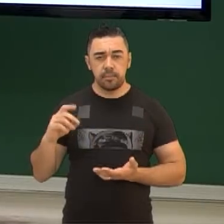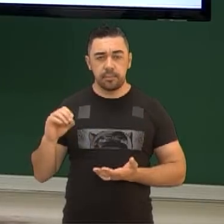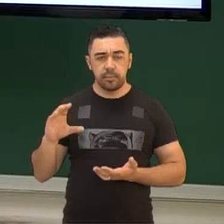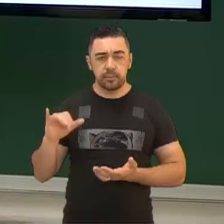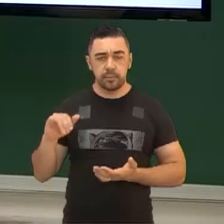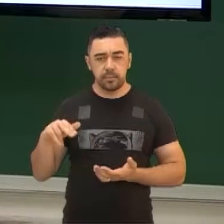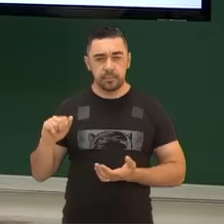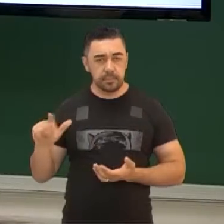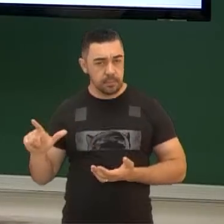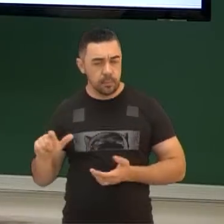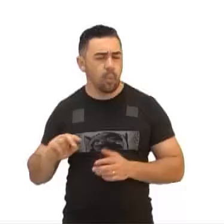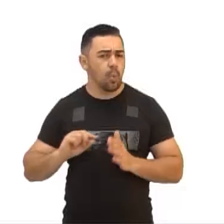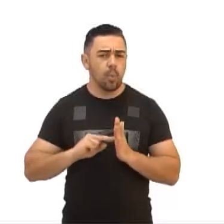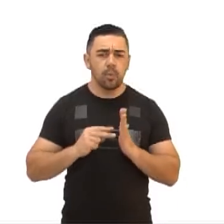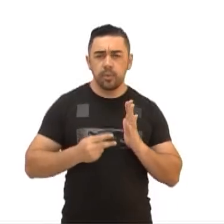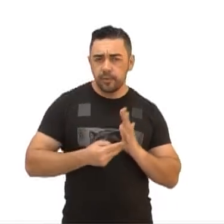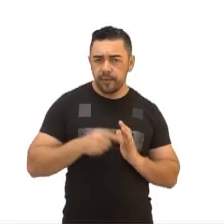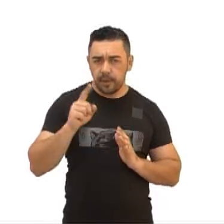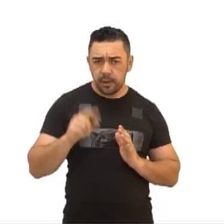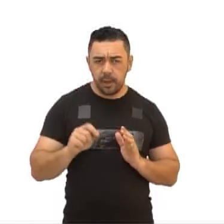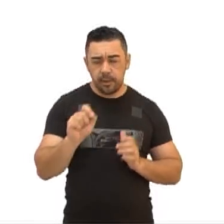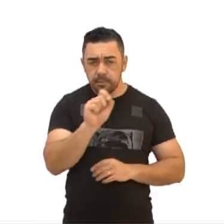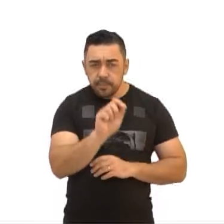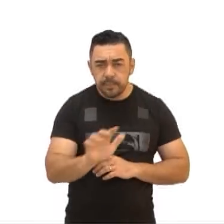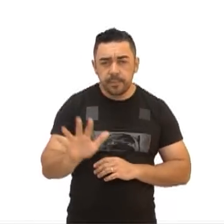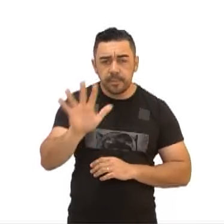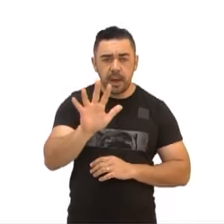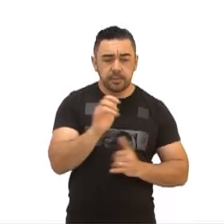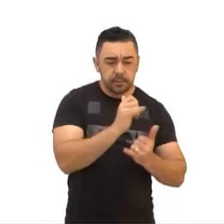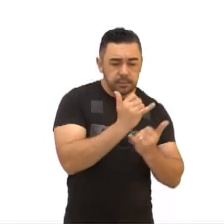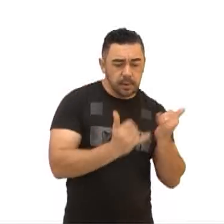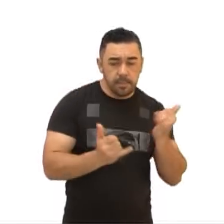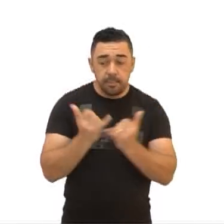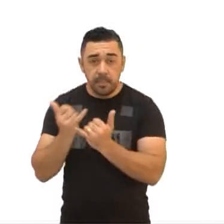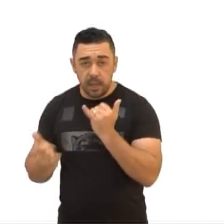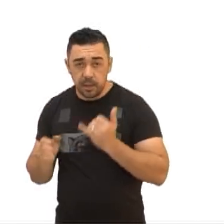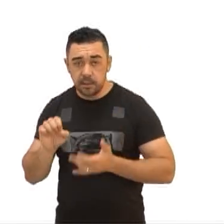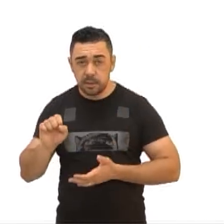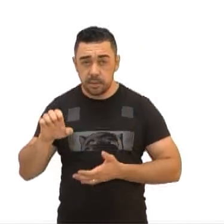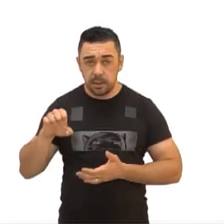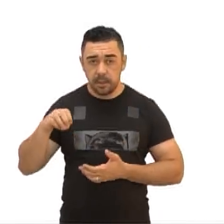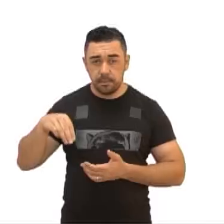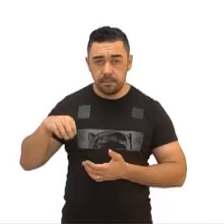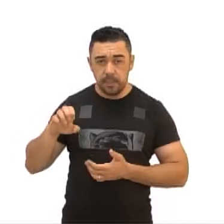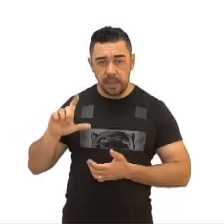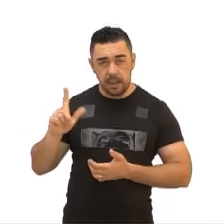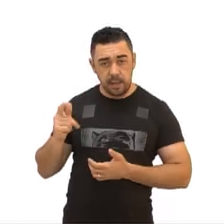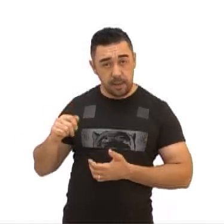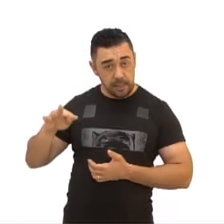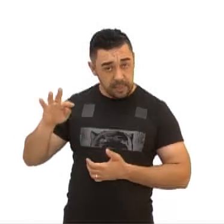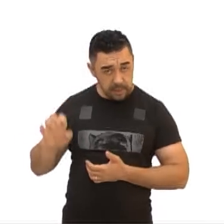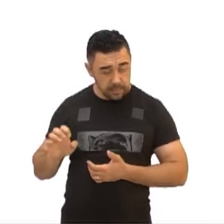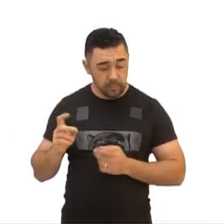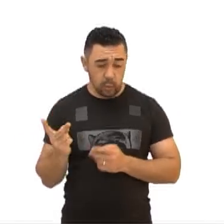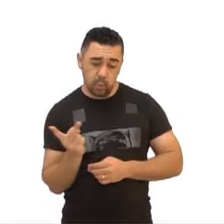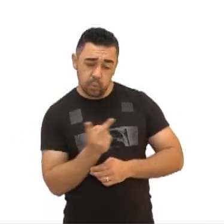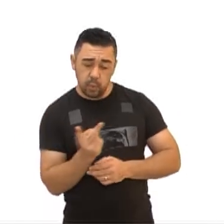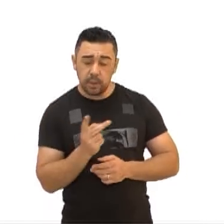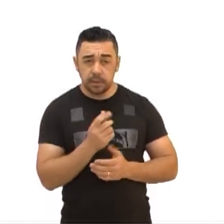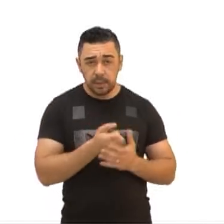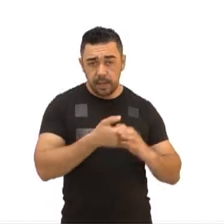o que são figuras semelhantes? Então, ó, observem aí. São aquelas que representam as mesmas